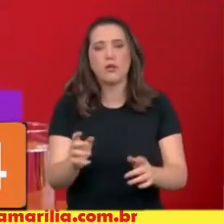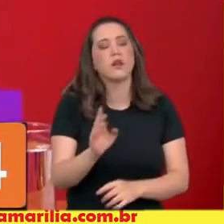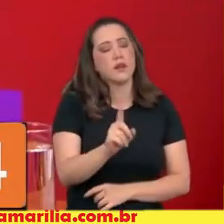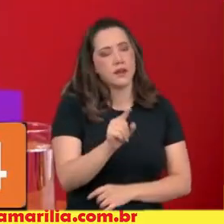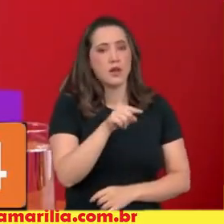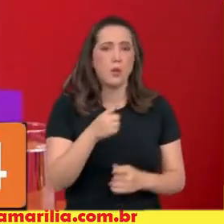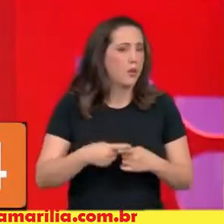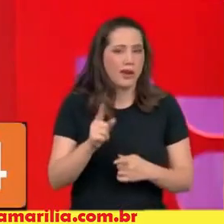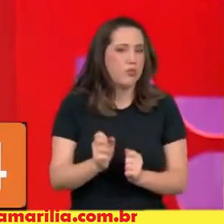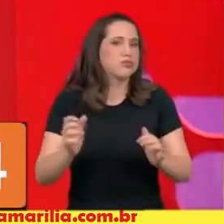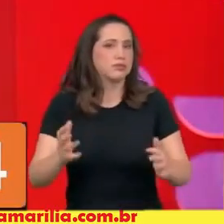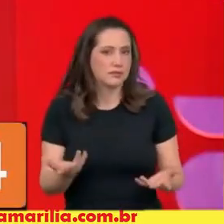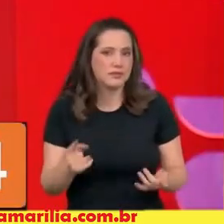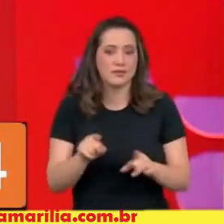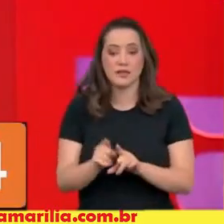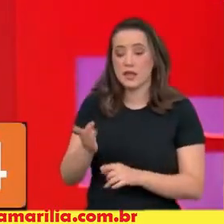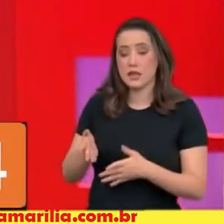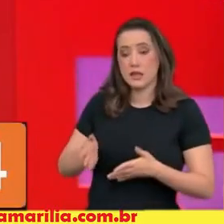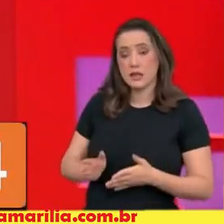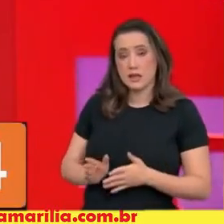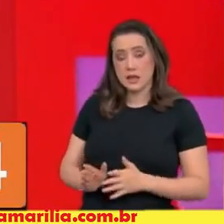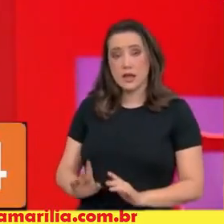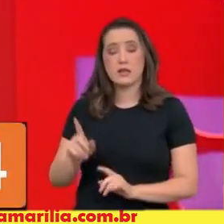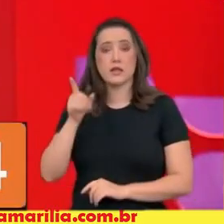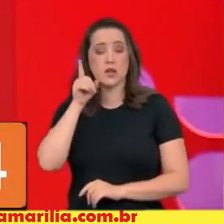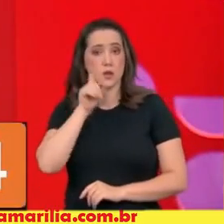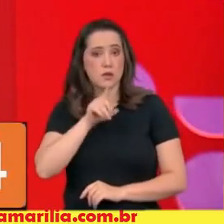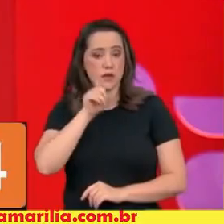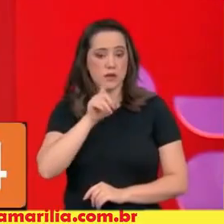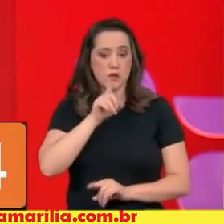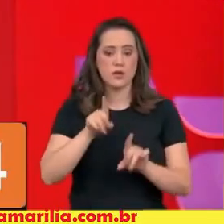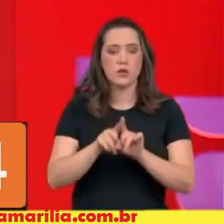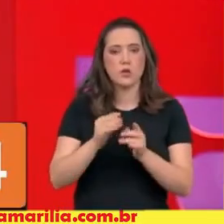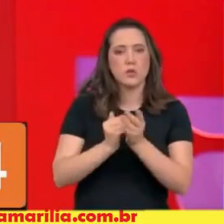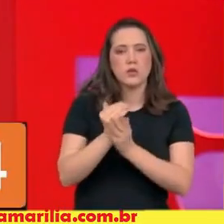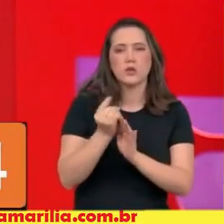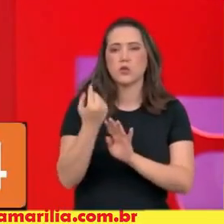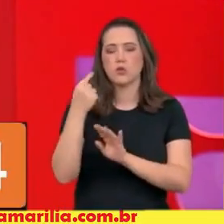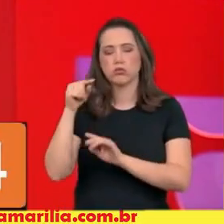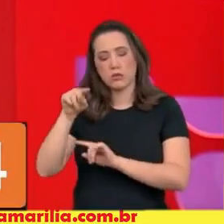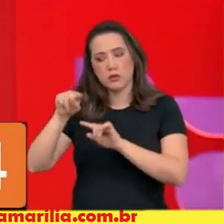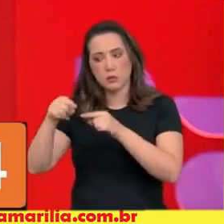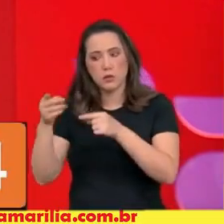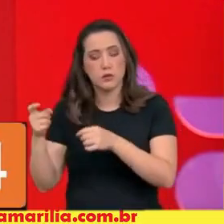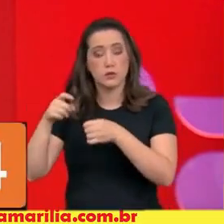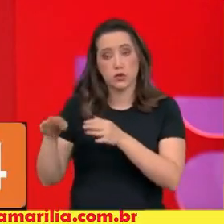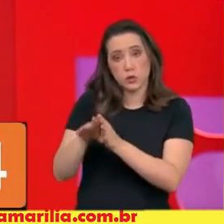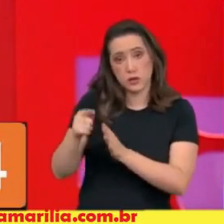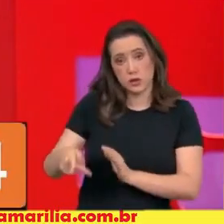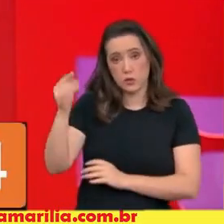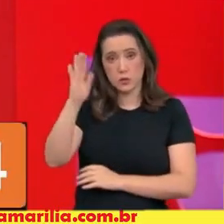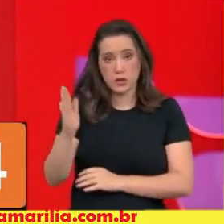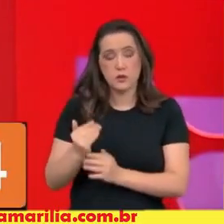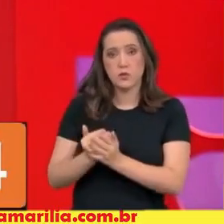foi correspondente no Brasil do Los Angeles Times, onde acompanhou desde a onda de protestos iniciada em 2013 até o impeachment de